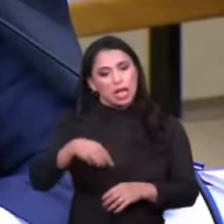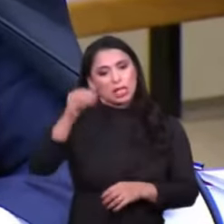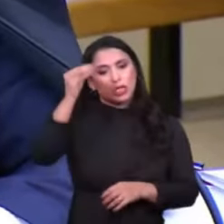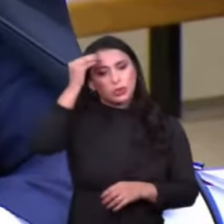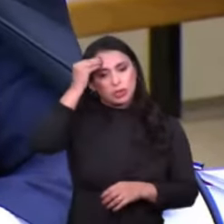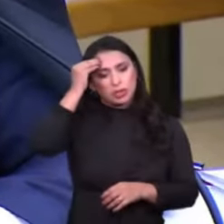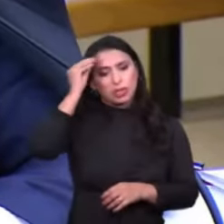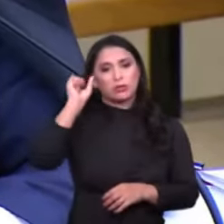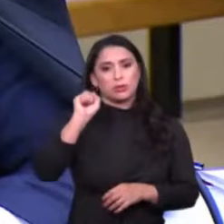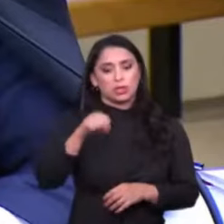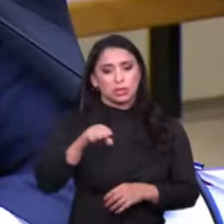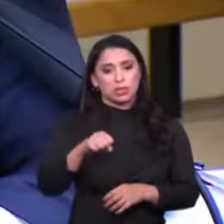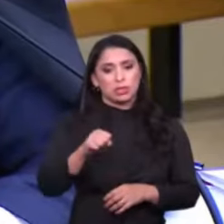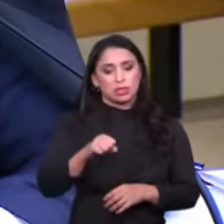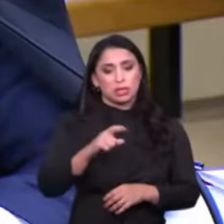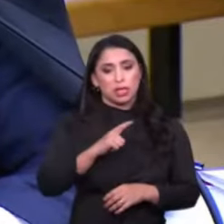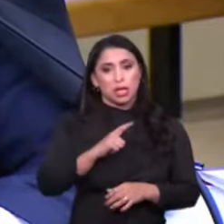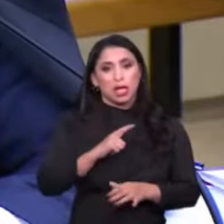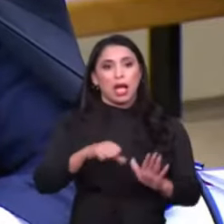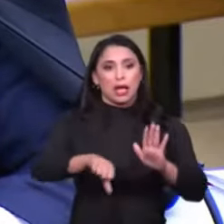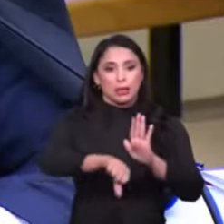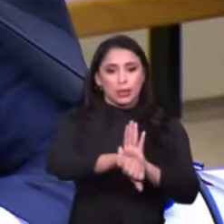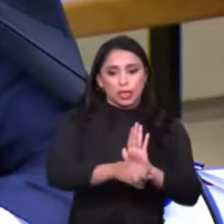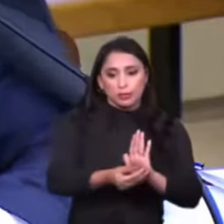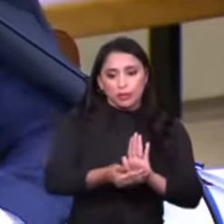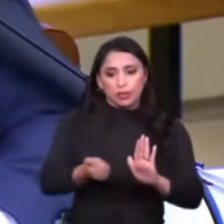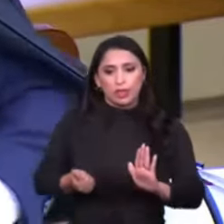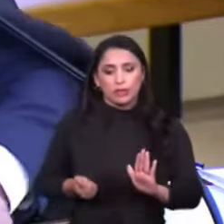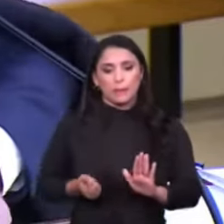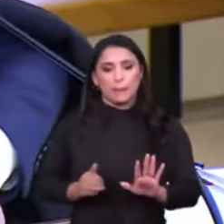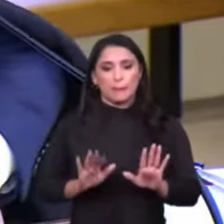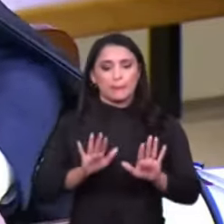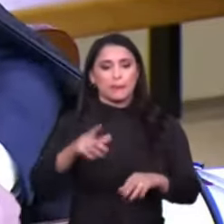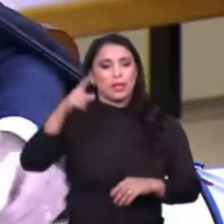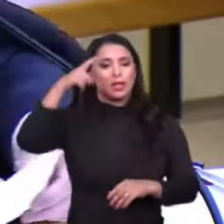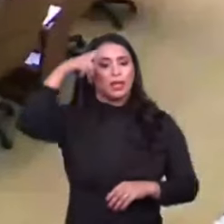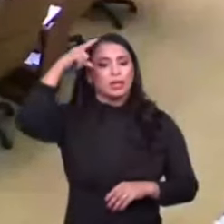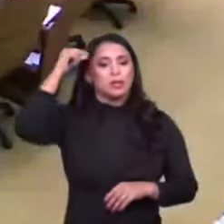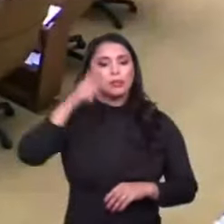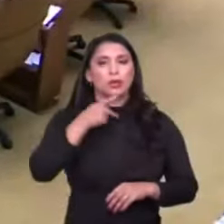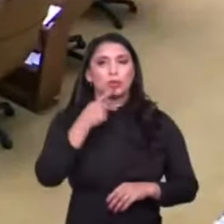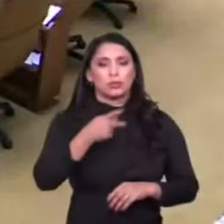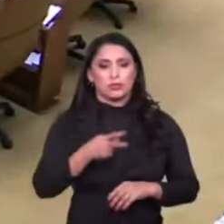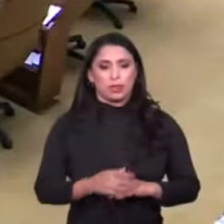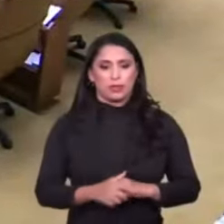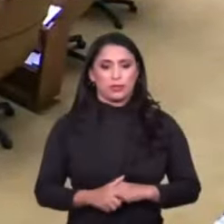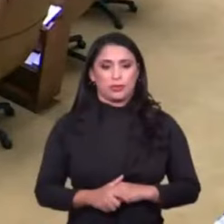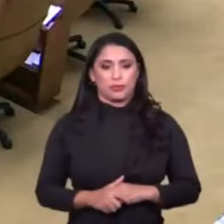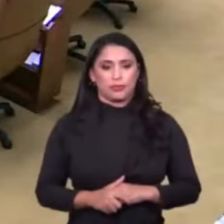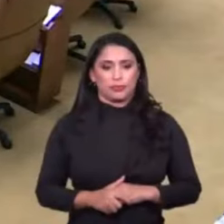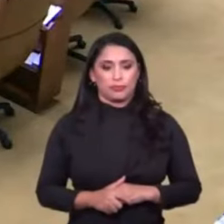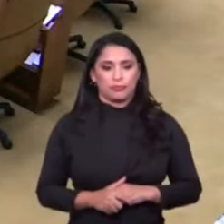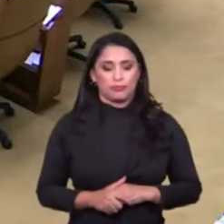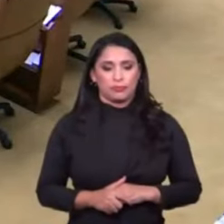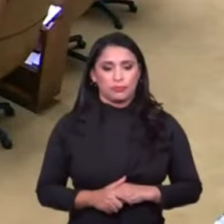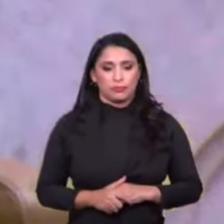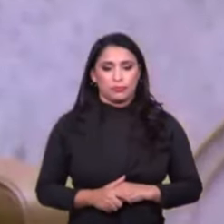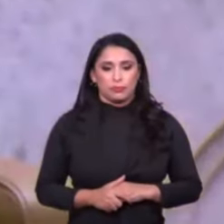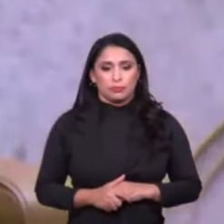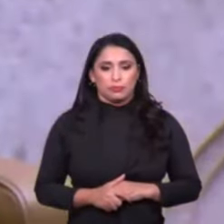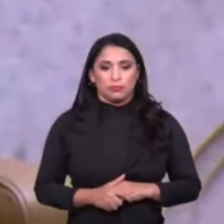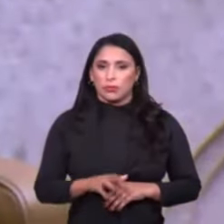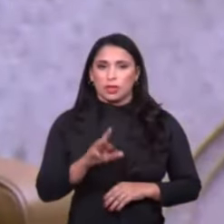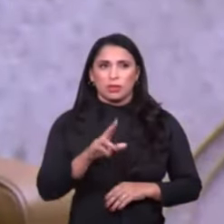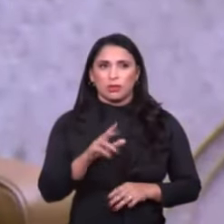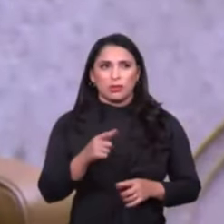sim, tratando de descriminalização. O ponto que eu observei, ministro André, nós não temos uma divergência